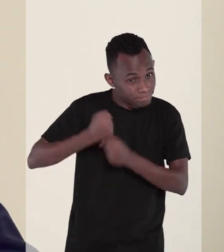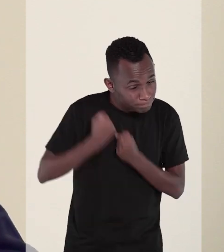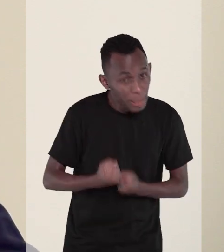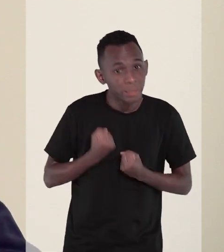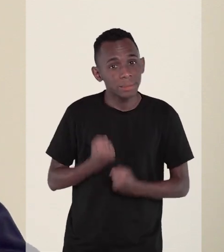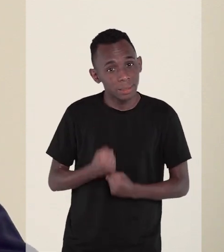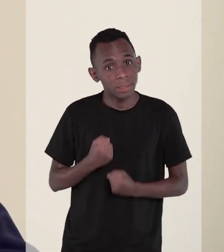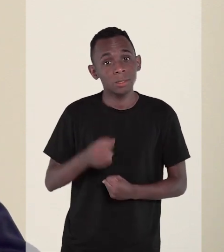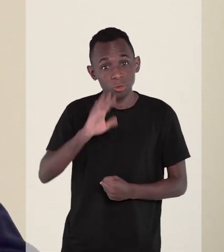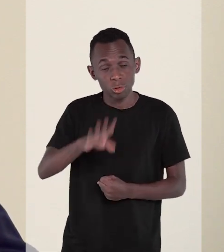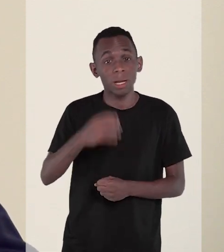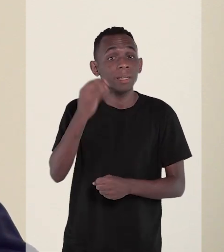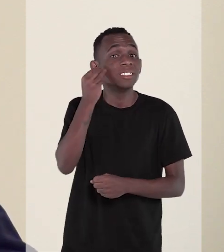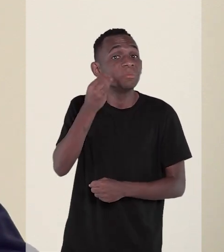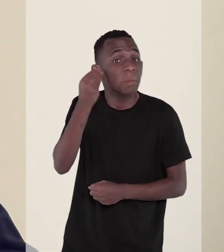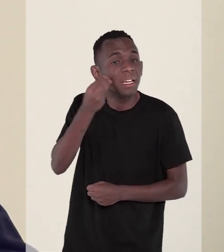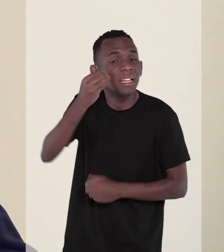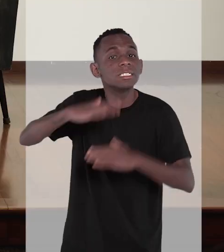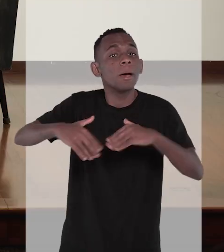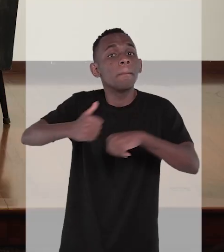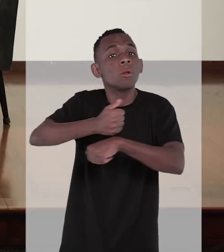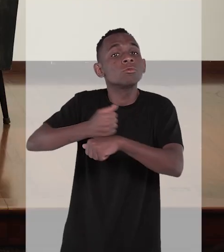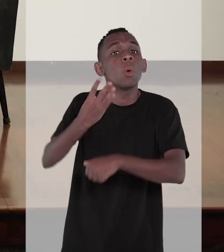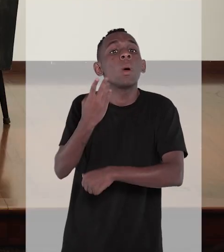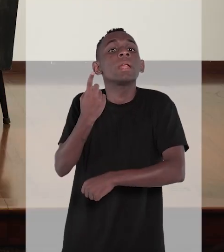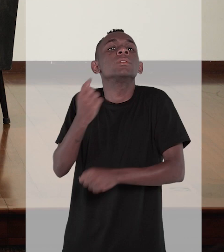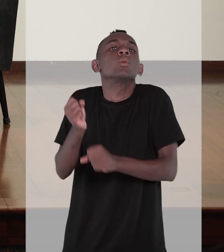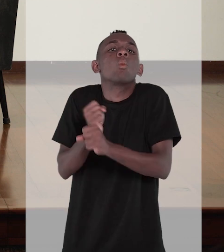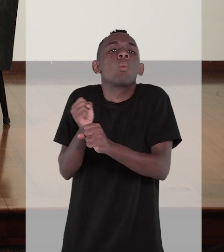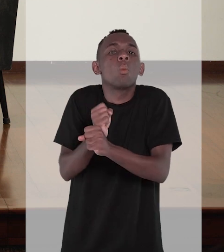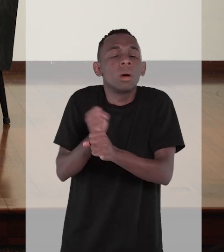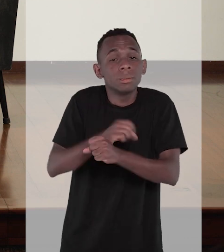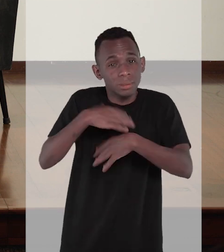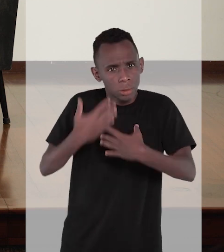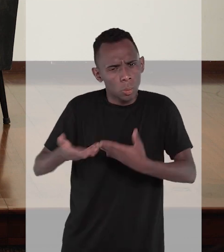Então, eu canto há 41 anos, né? Então essa